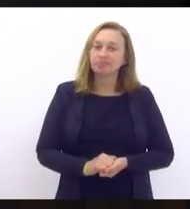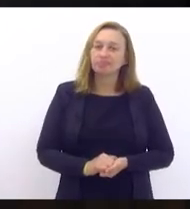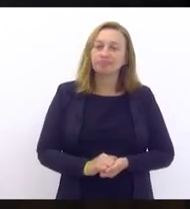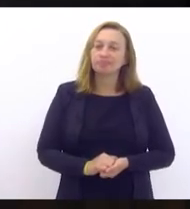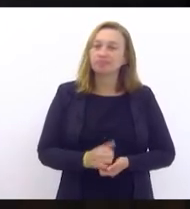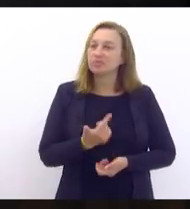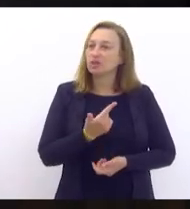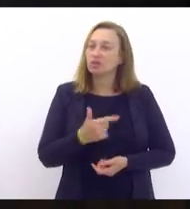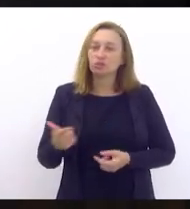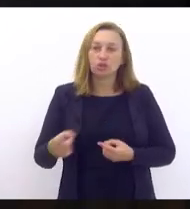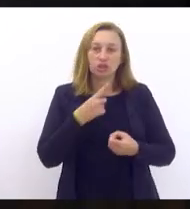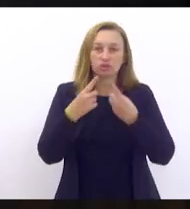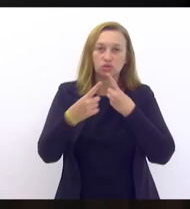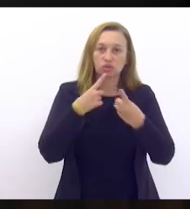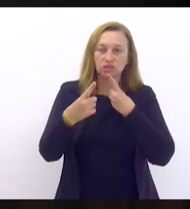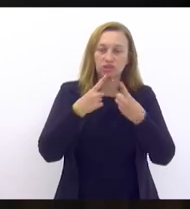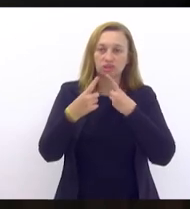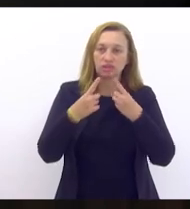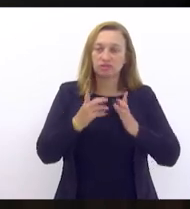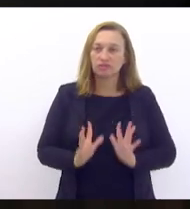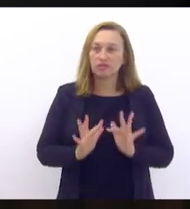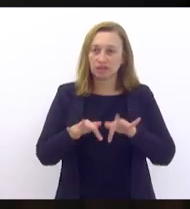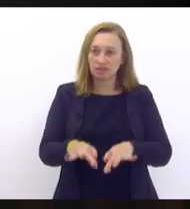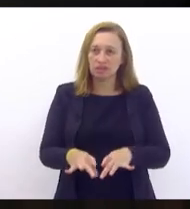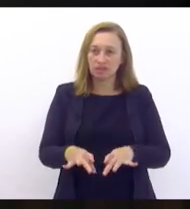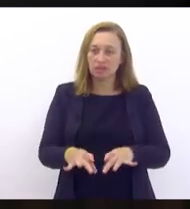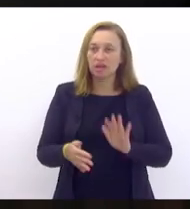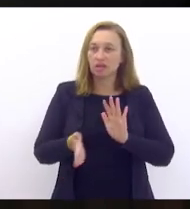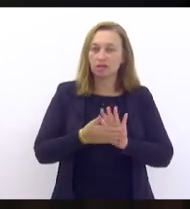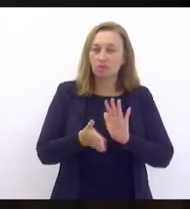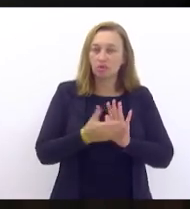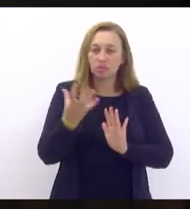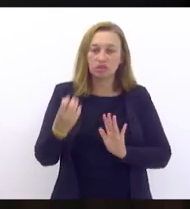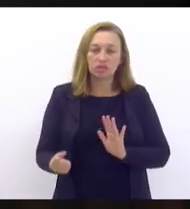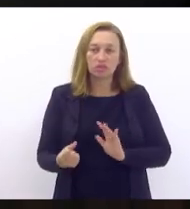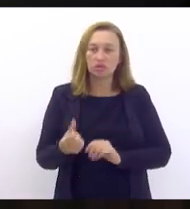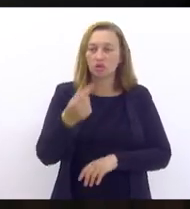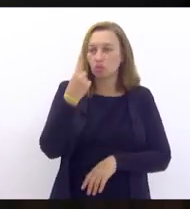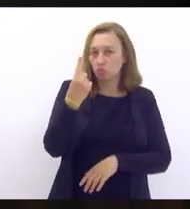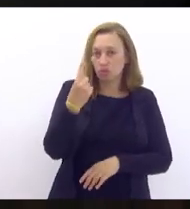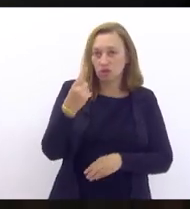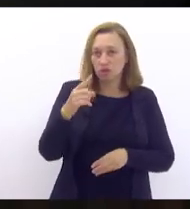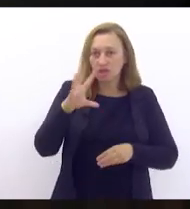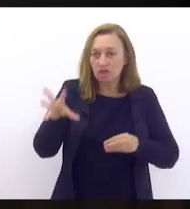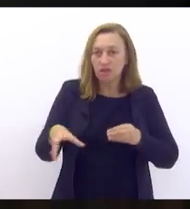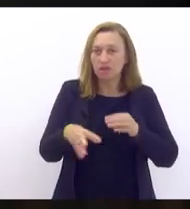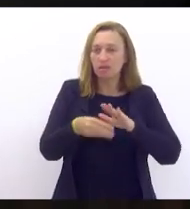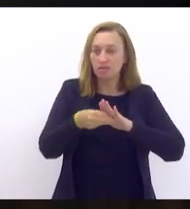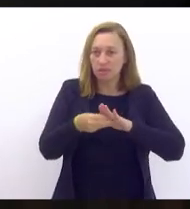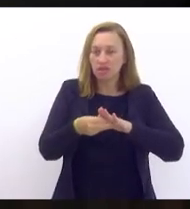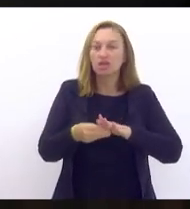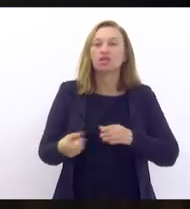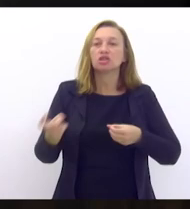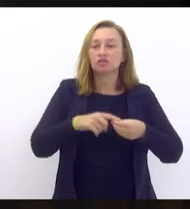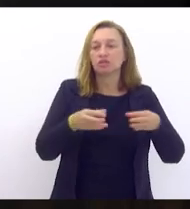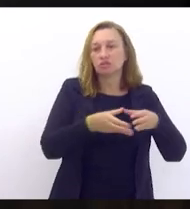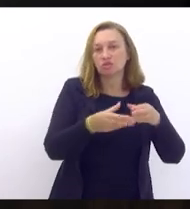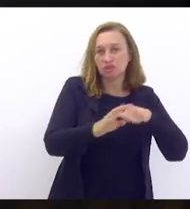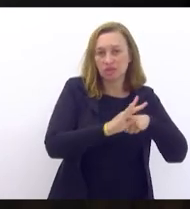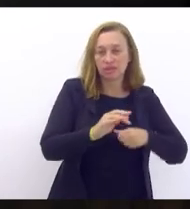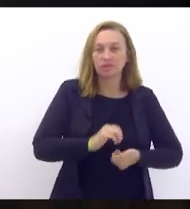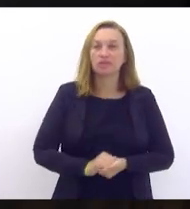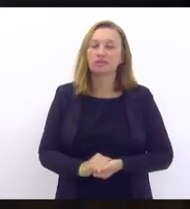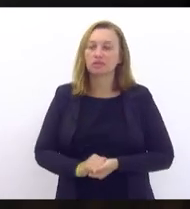não havendo mais quem queira discutir, encerrada a discussão, a presente proposta recebeu uma emenda e retorna às comissões